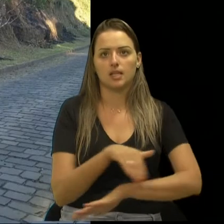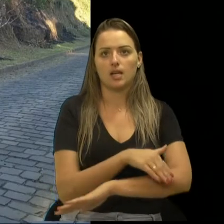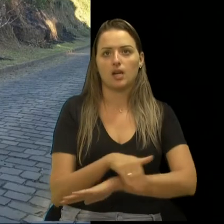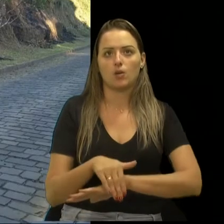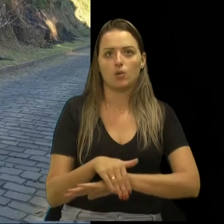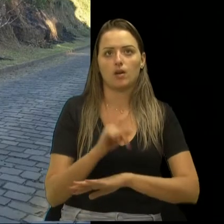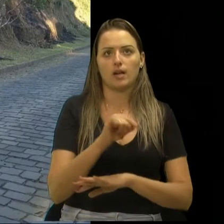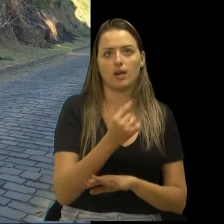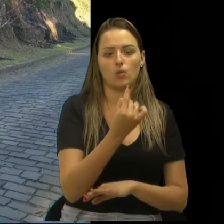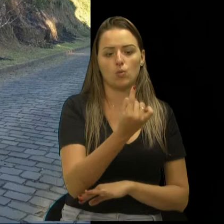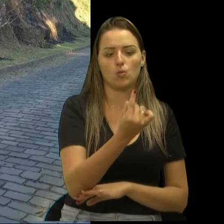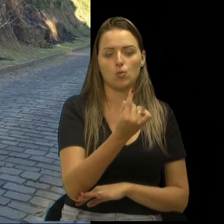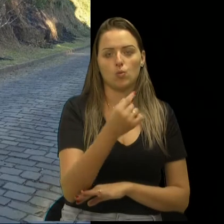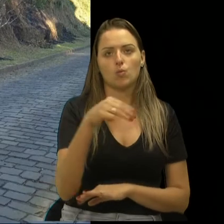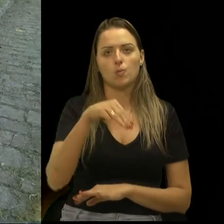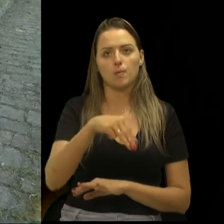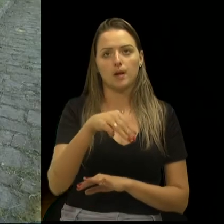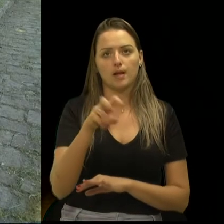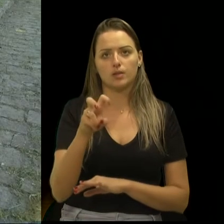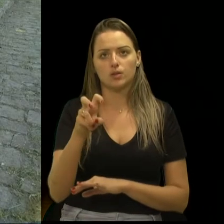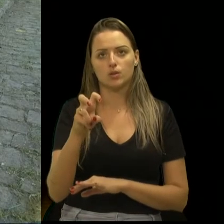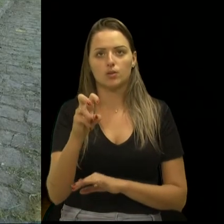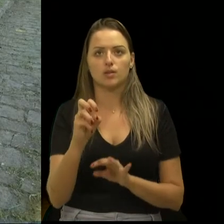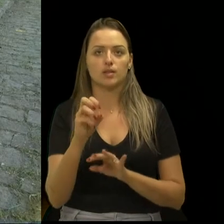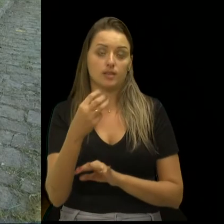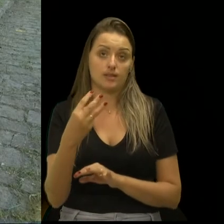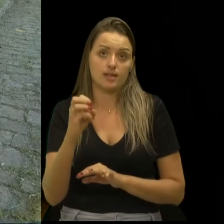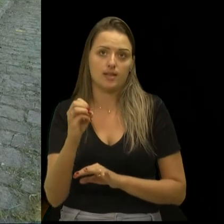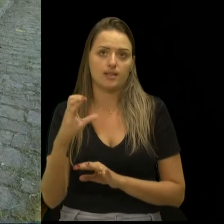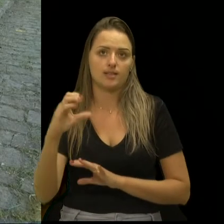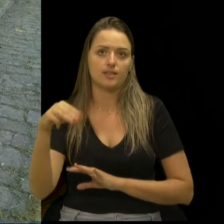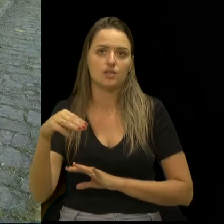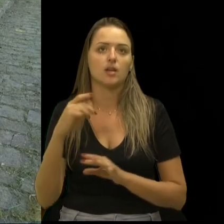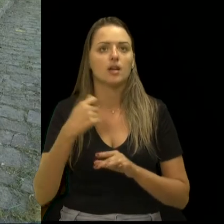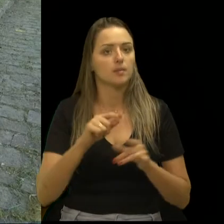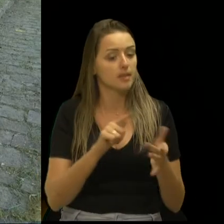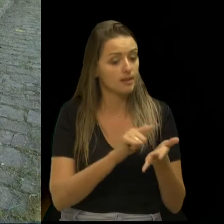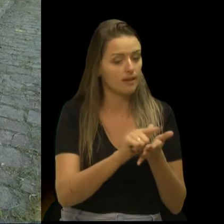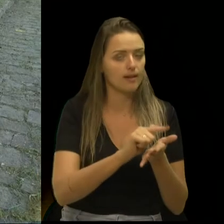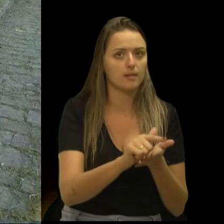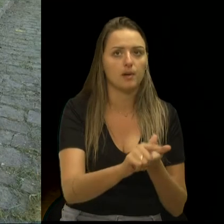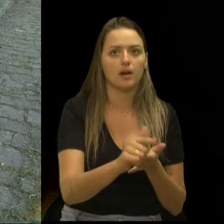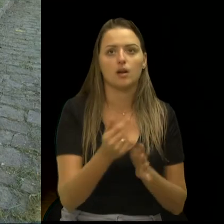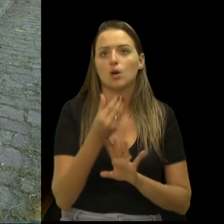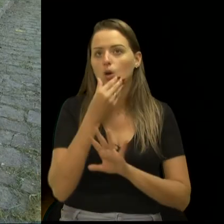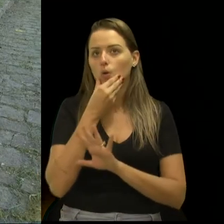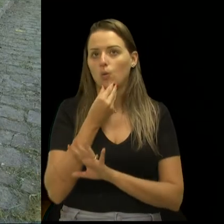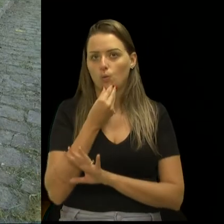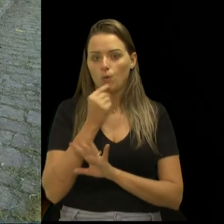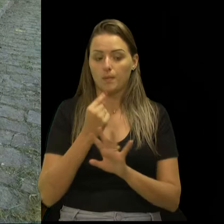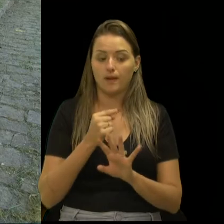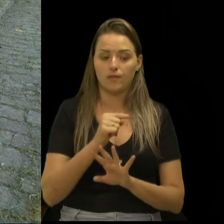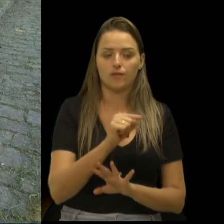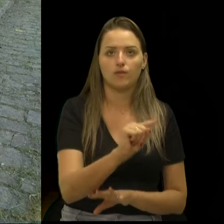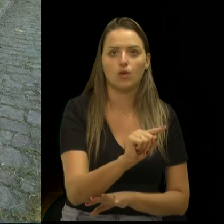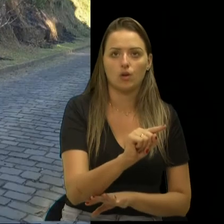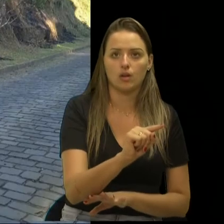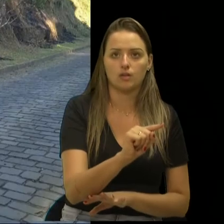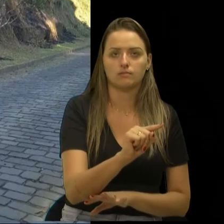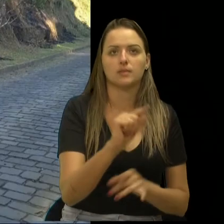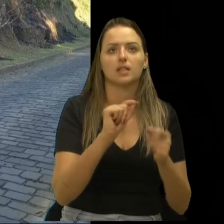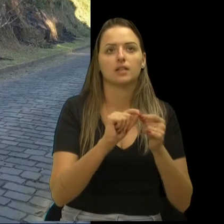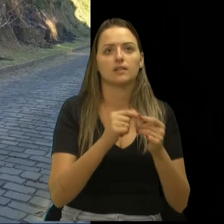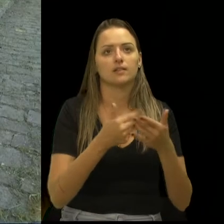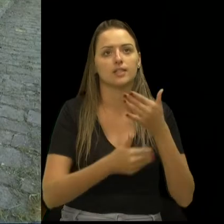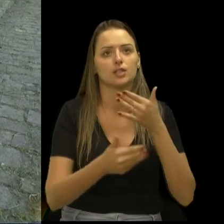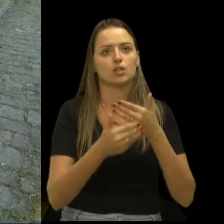calçada é 1,5 metros, na hora de limpar, também tem que limpar 1,5 metros. O marido dela foi lá, fez toda a